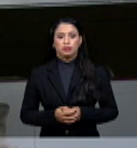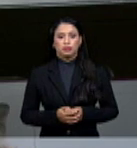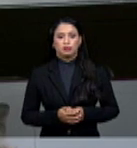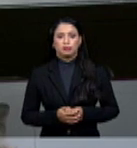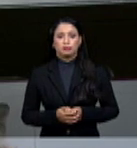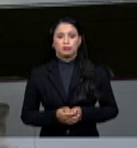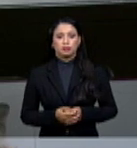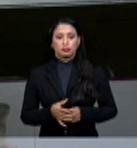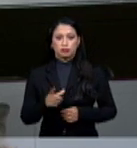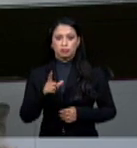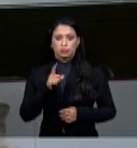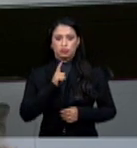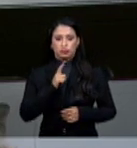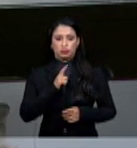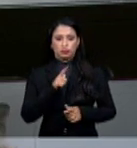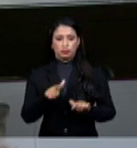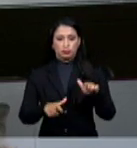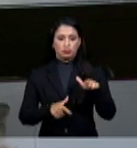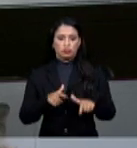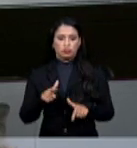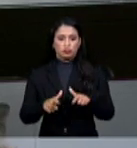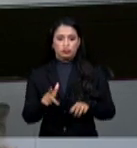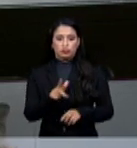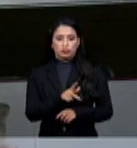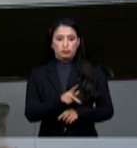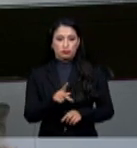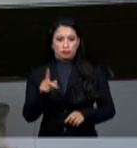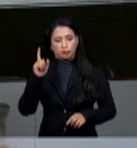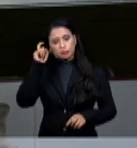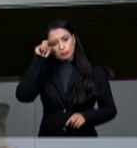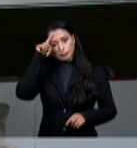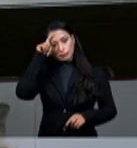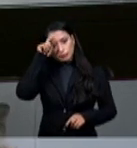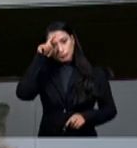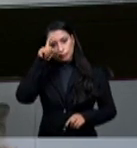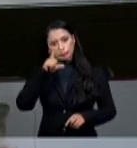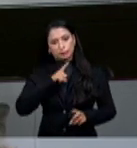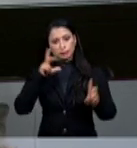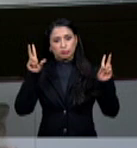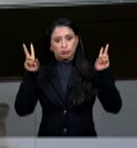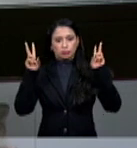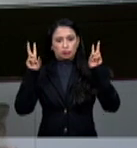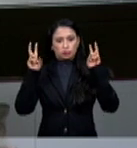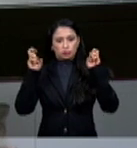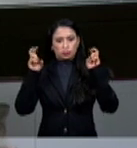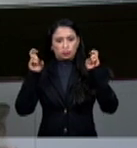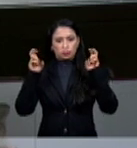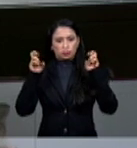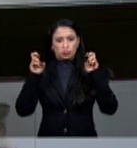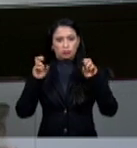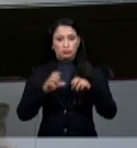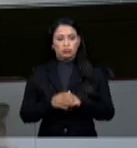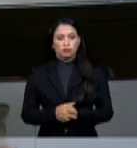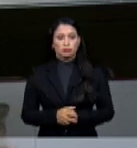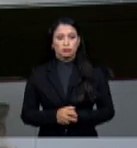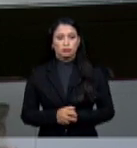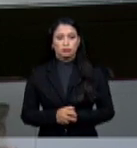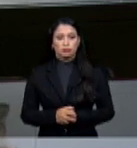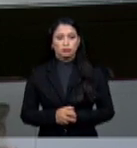Seminário Por Estas e Por Outras, a justiça pelo olhar de mulheres. Um tema que por si só é